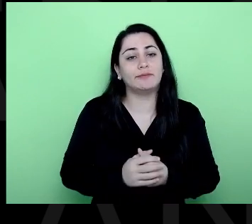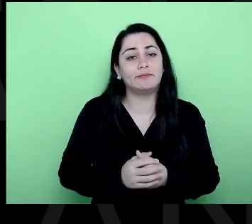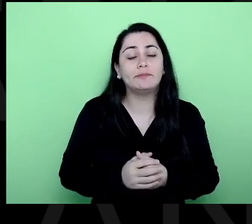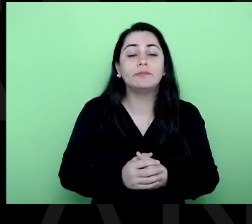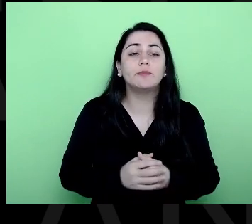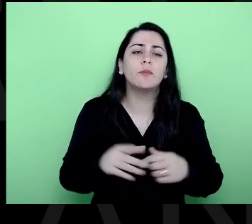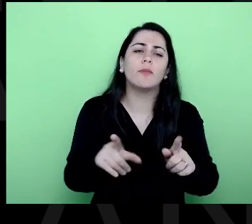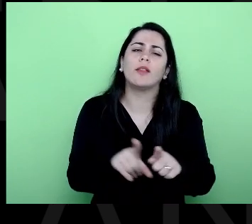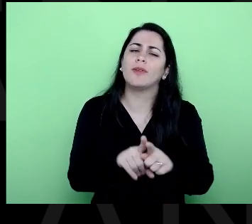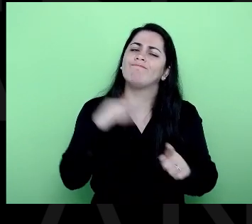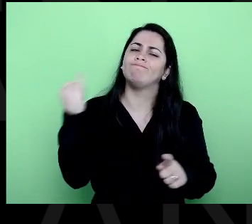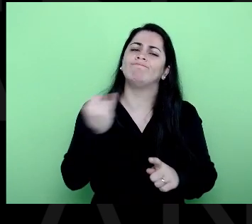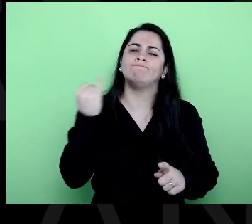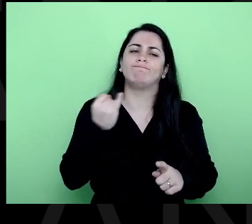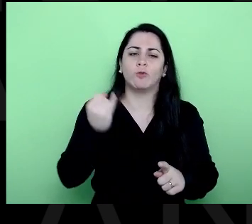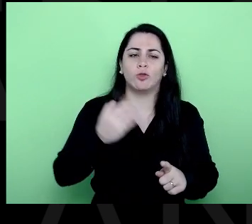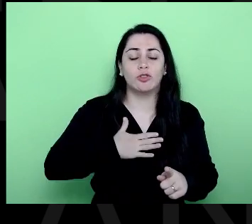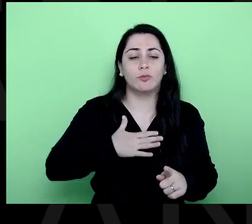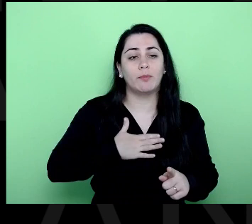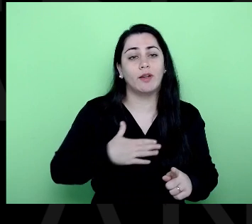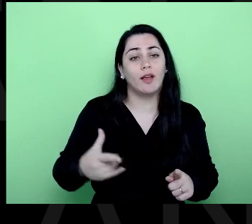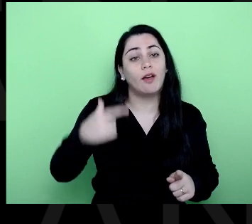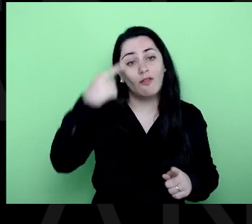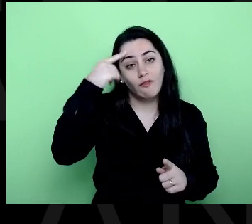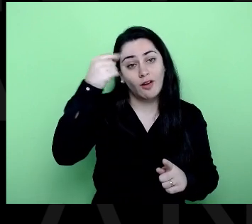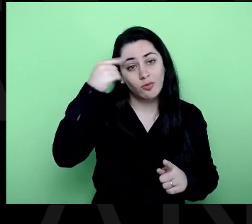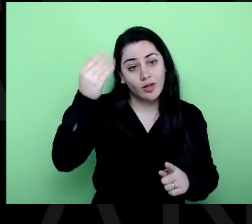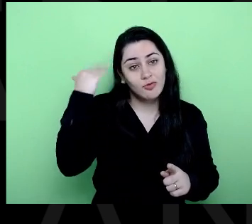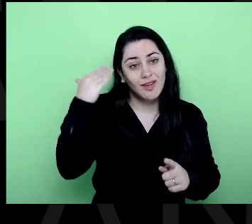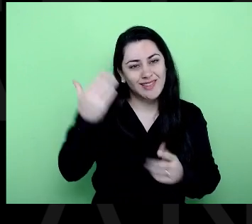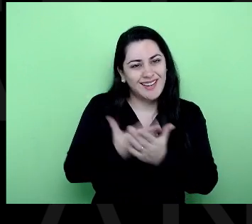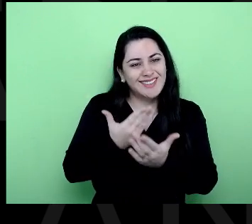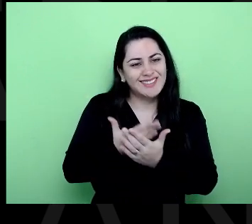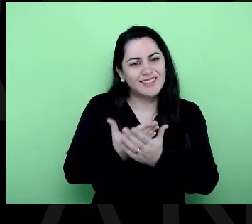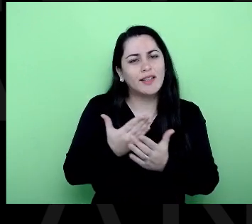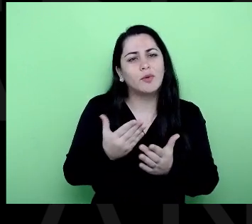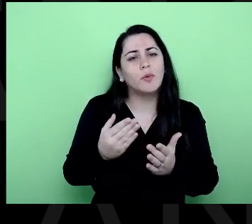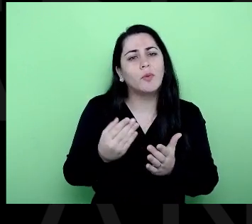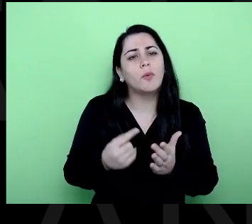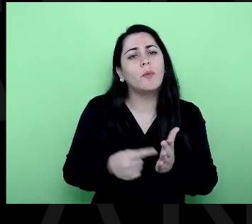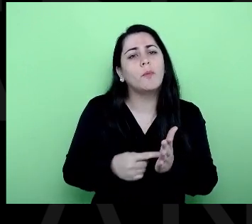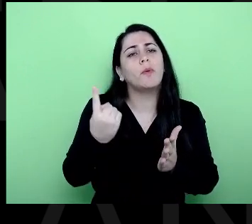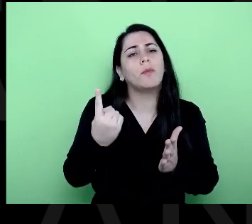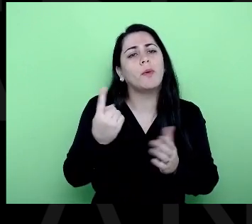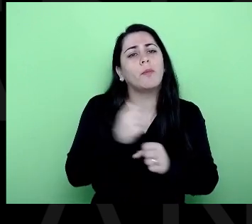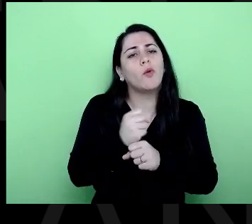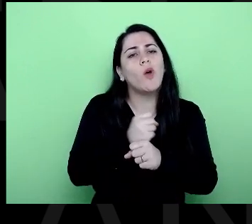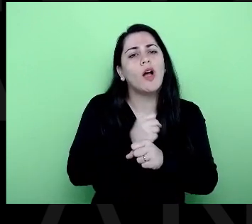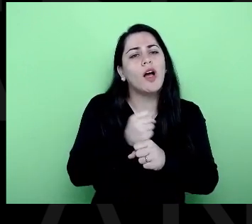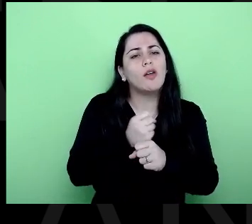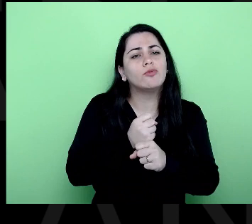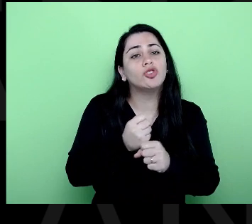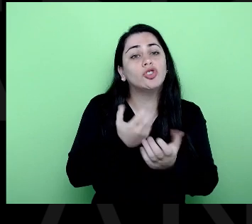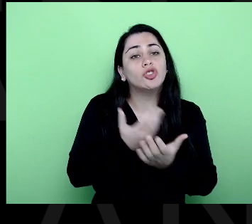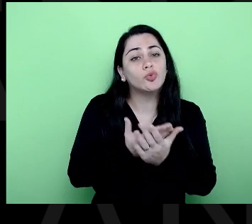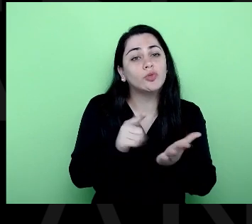fundamental, decisivo, foi que na minha faculdade todo mundo tinha, no meu primeiro ano de jornalismo na faculdade,